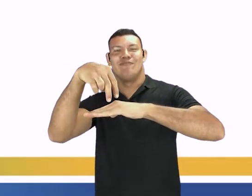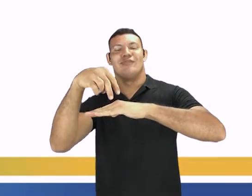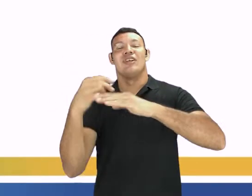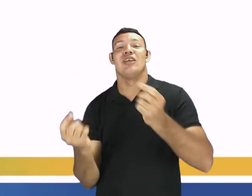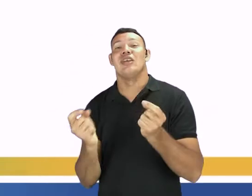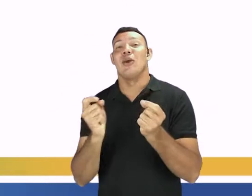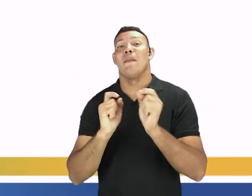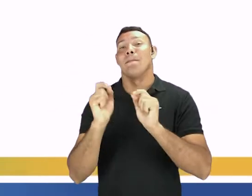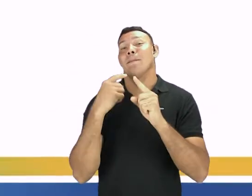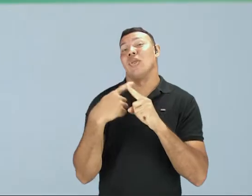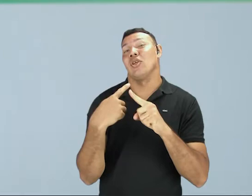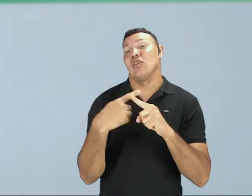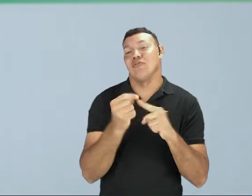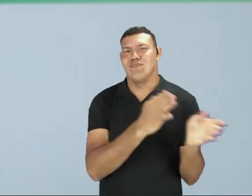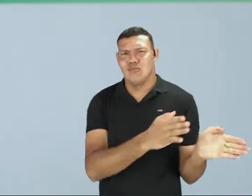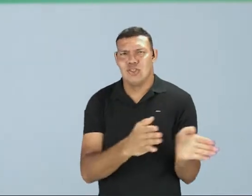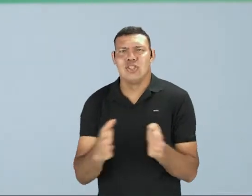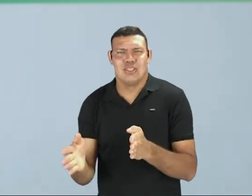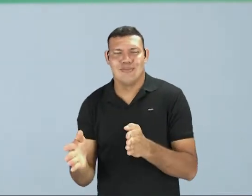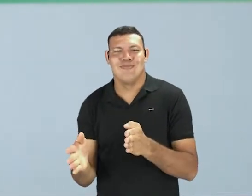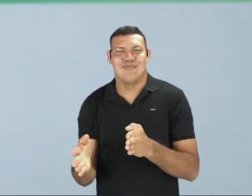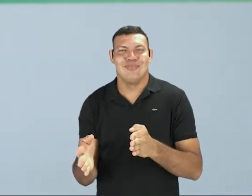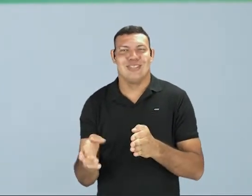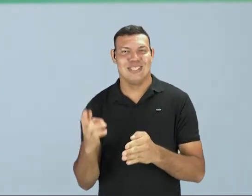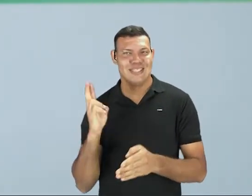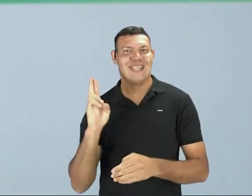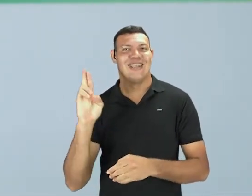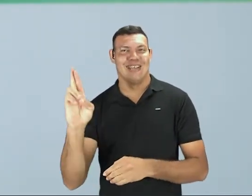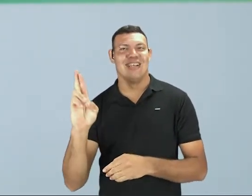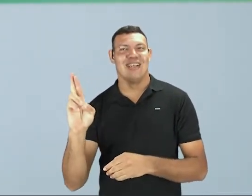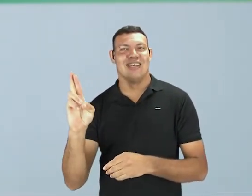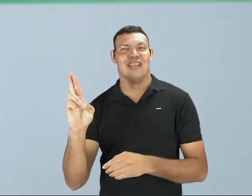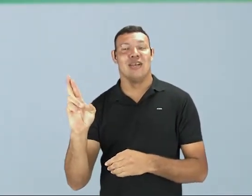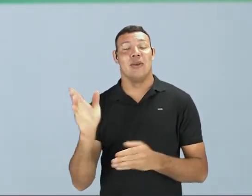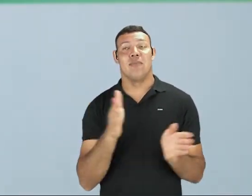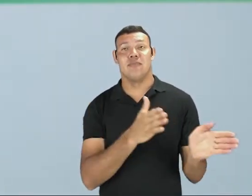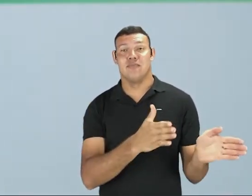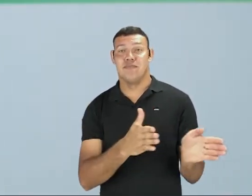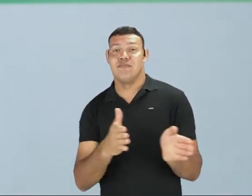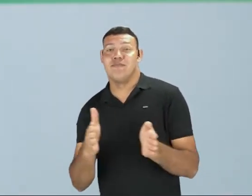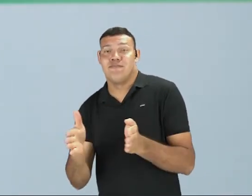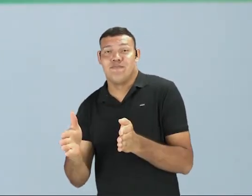né? Porque nós vamos ter aí, então, o que se tem também conhecido como período